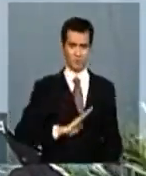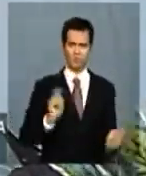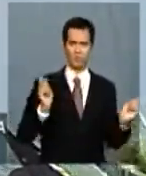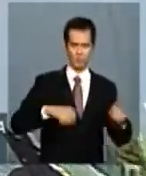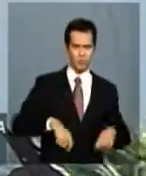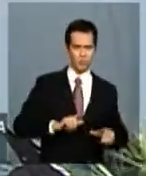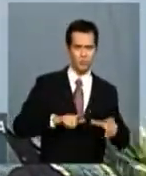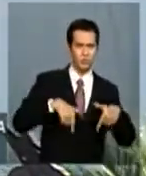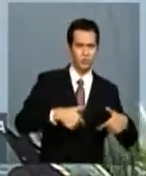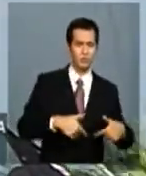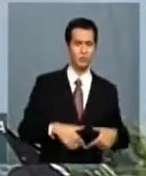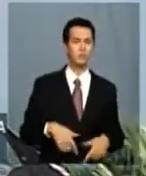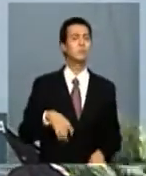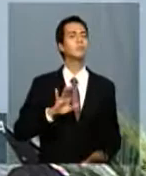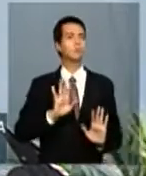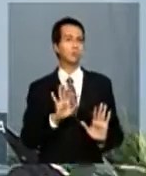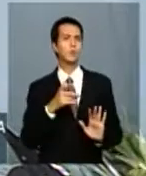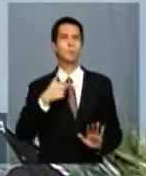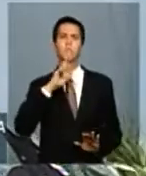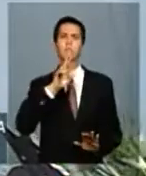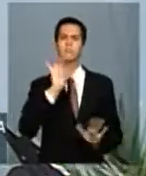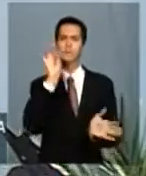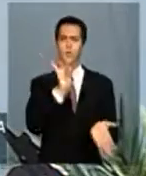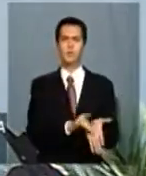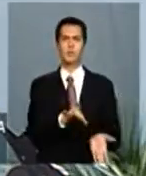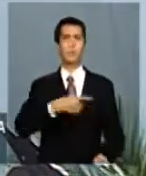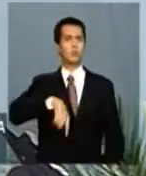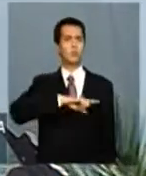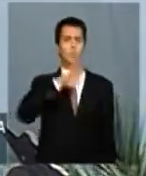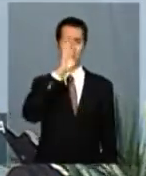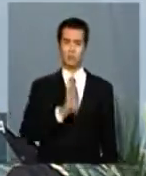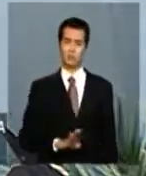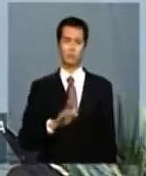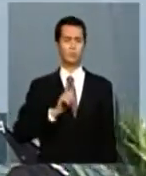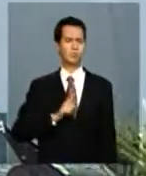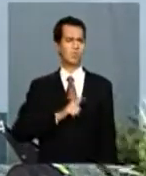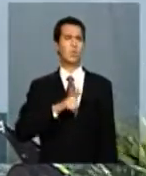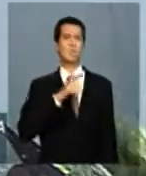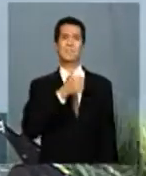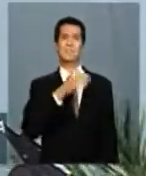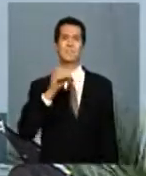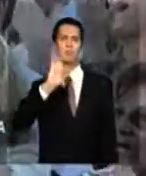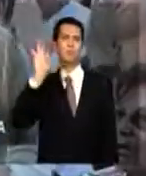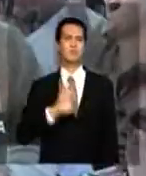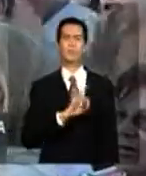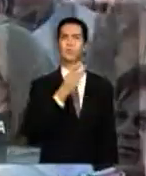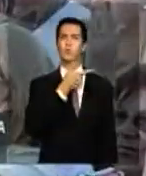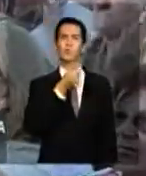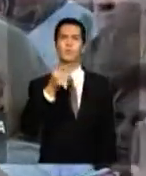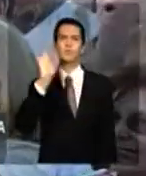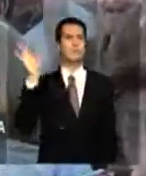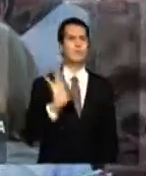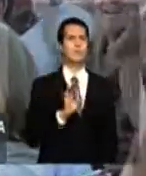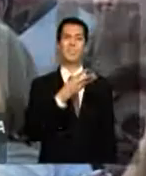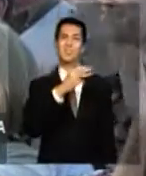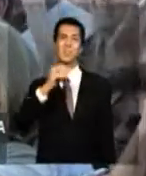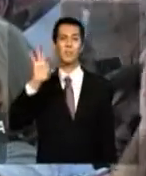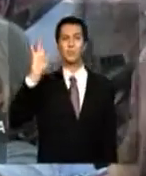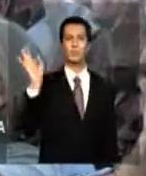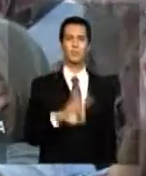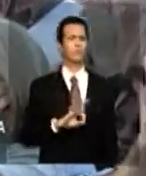estamos 100% preparados, 200% preparados, 300% preparados.